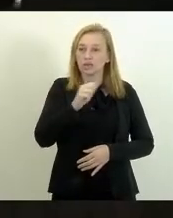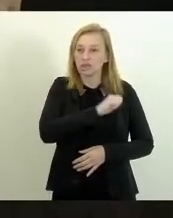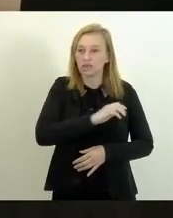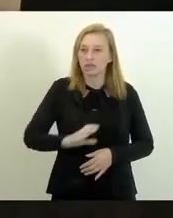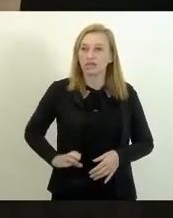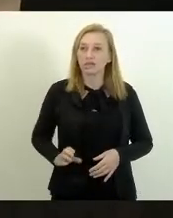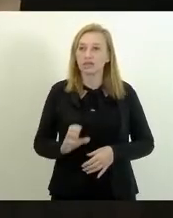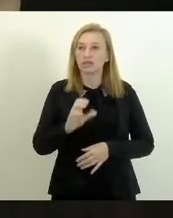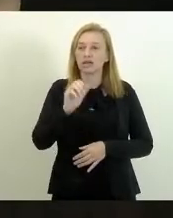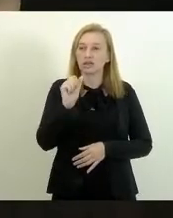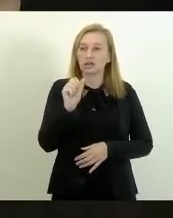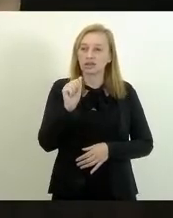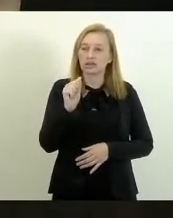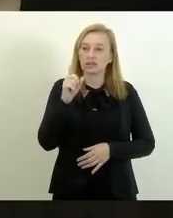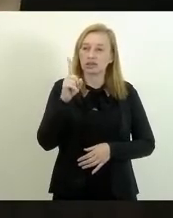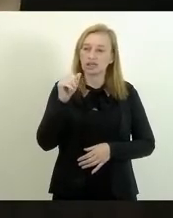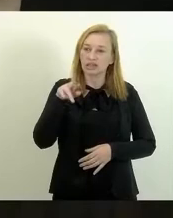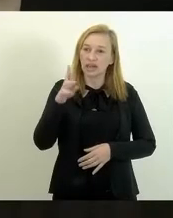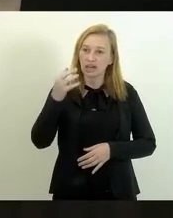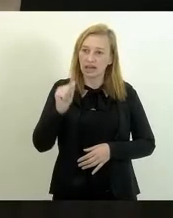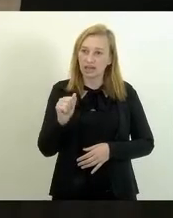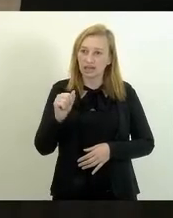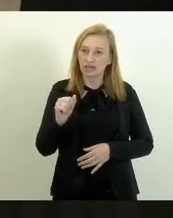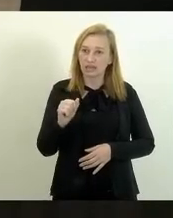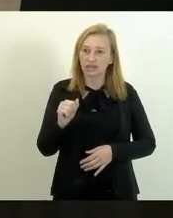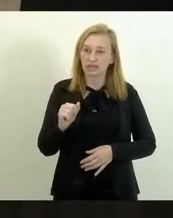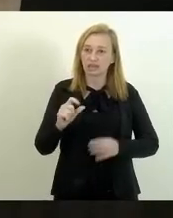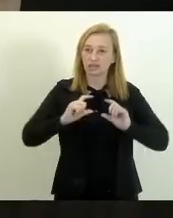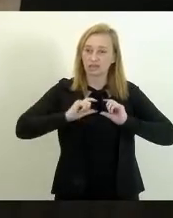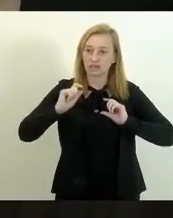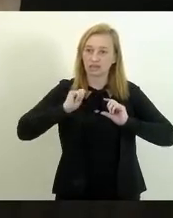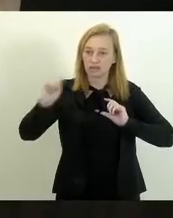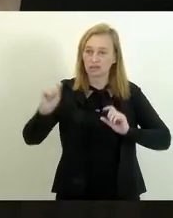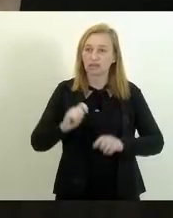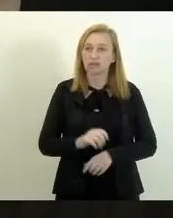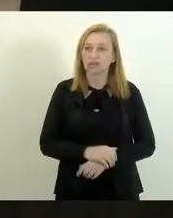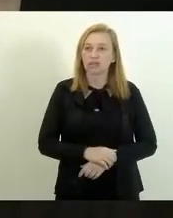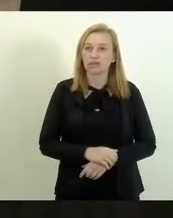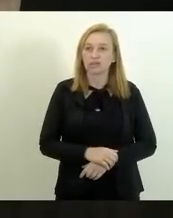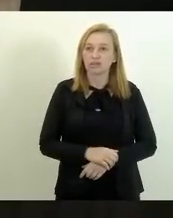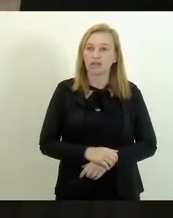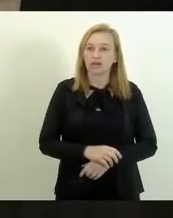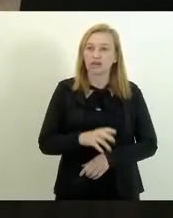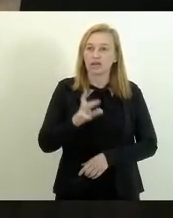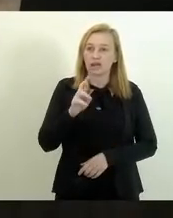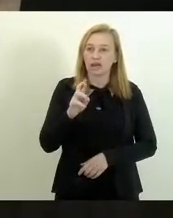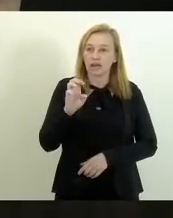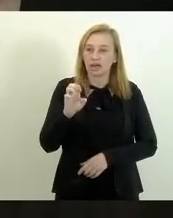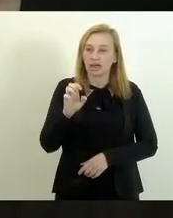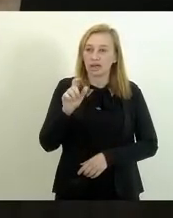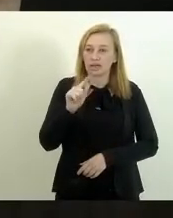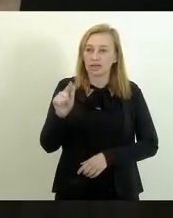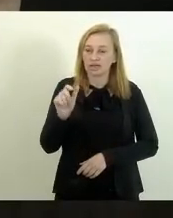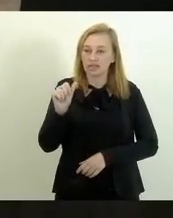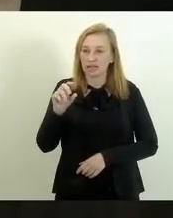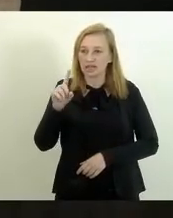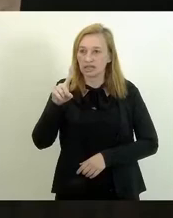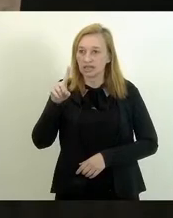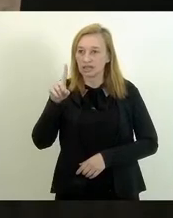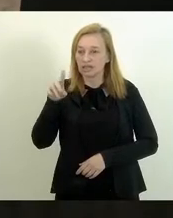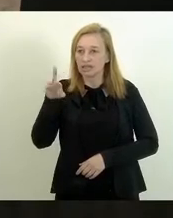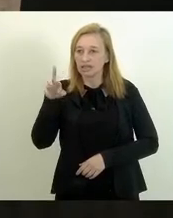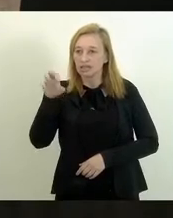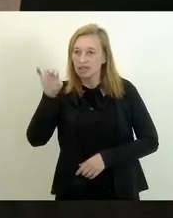senhora Odília do Nascimento Santiago, dona Odília, a rezadeira mais antiga do Brasil. Parecida da Comissão de Normas Internas e Proposições